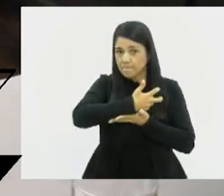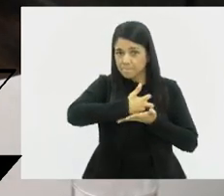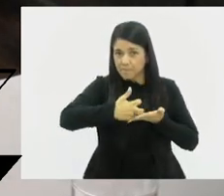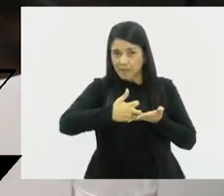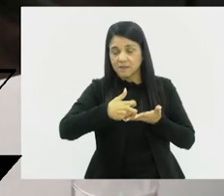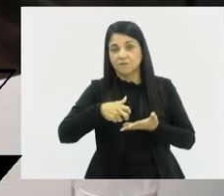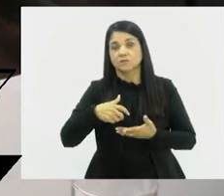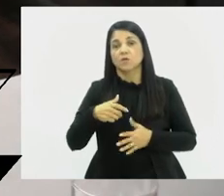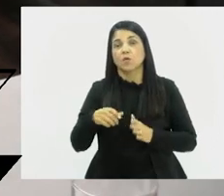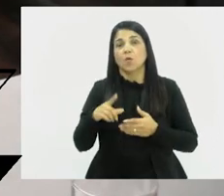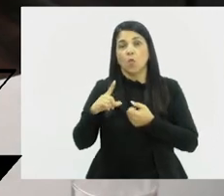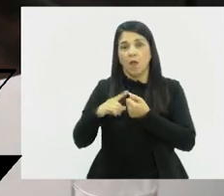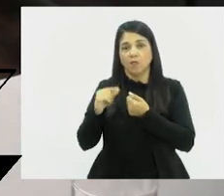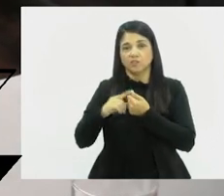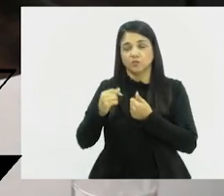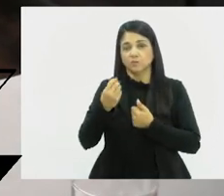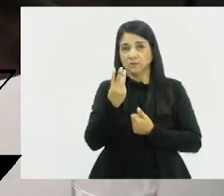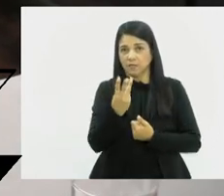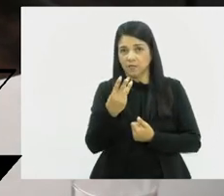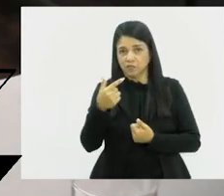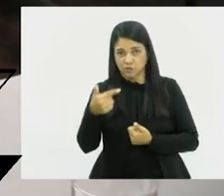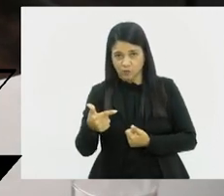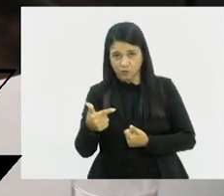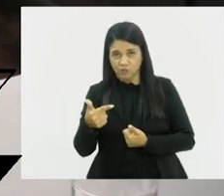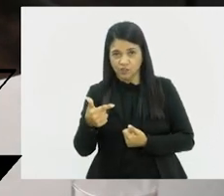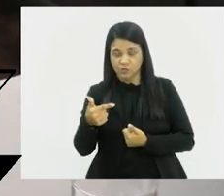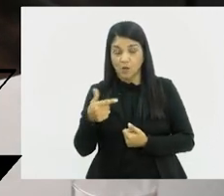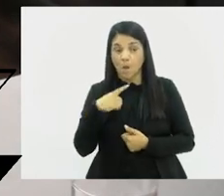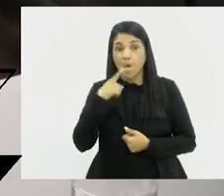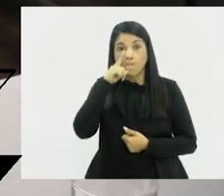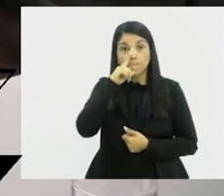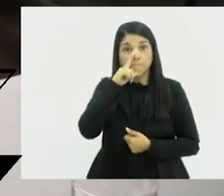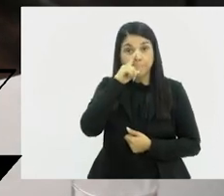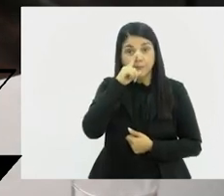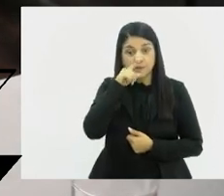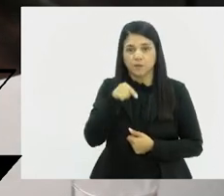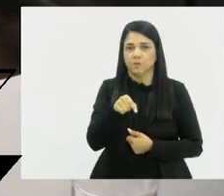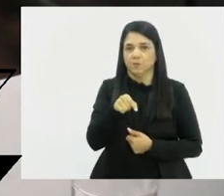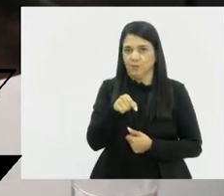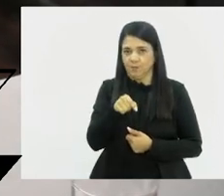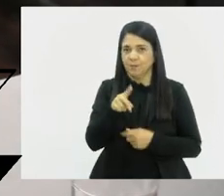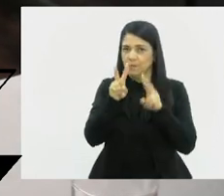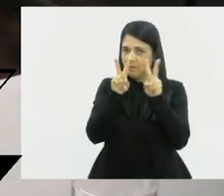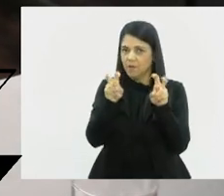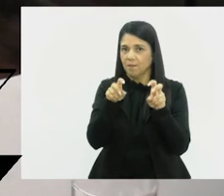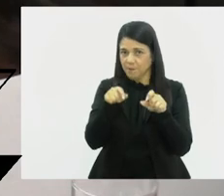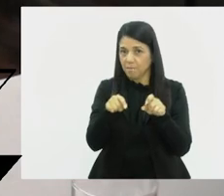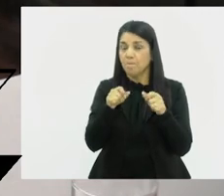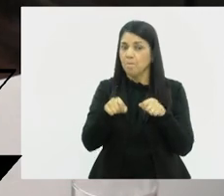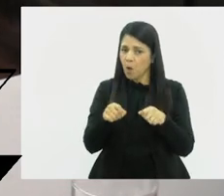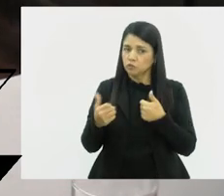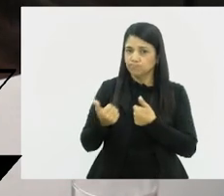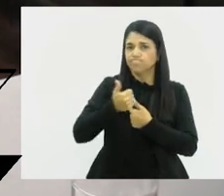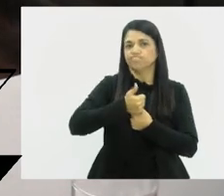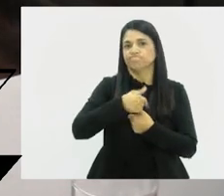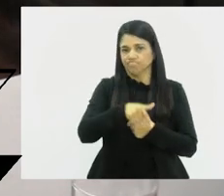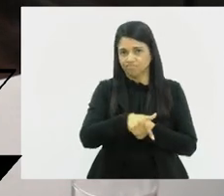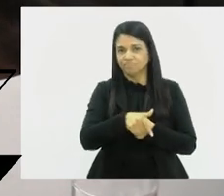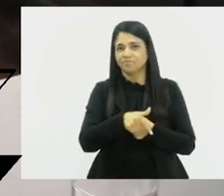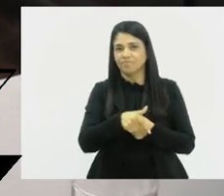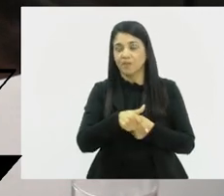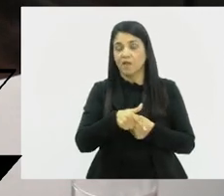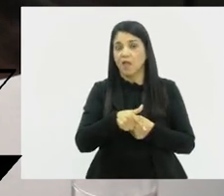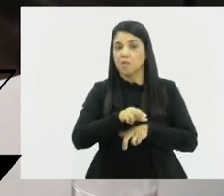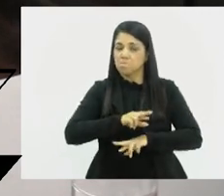artigo 132, que fala sobre perigo iminente. E esse pode ser aplicado em substituição. E aí a história começa a